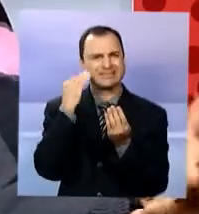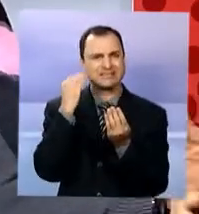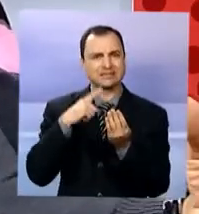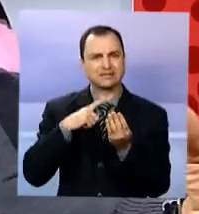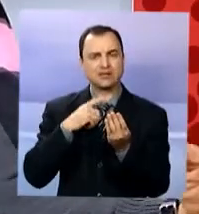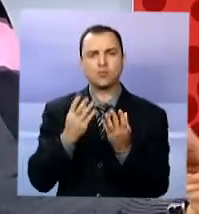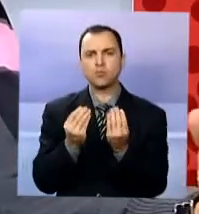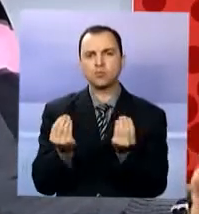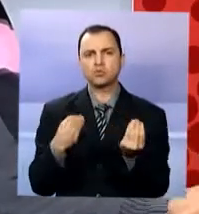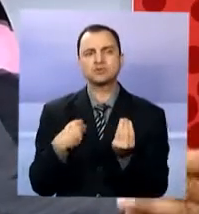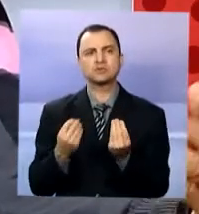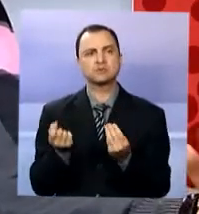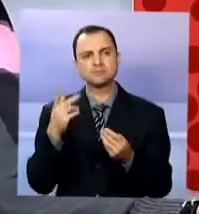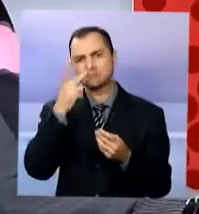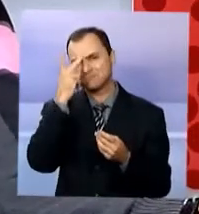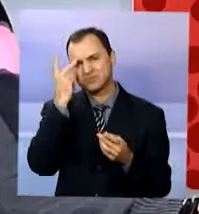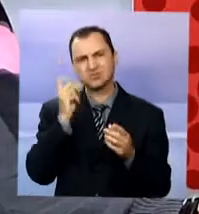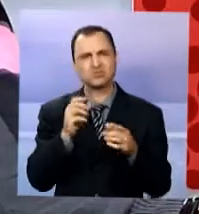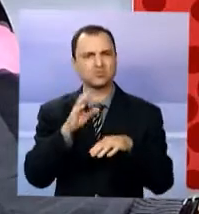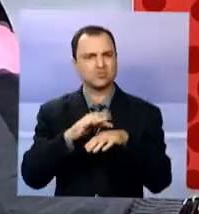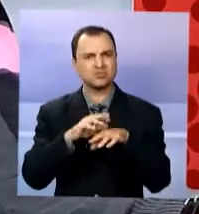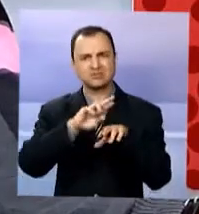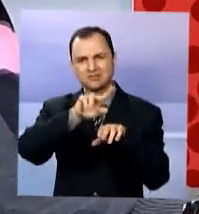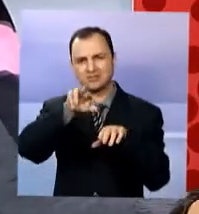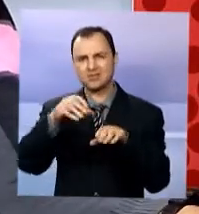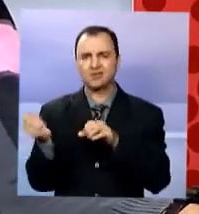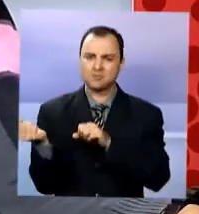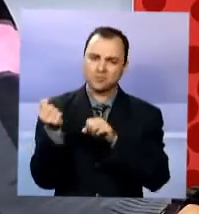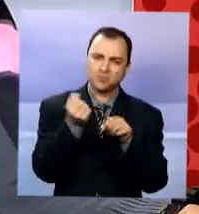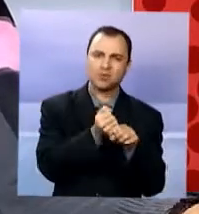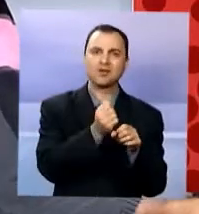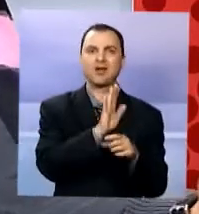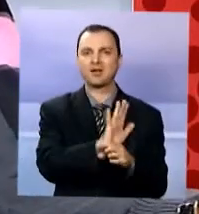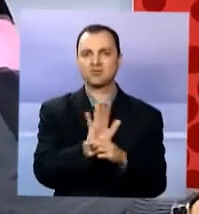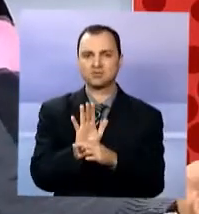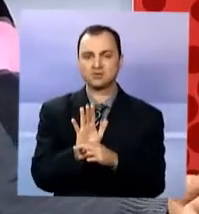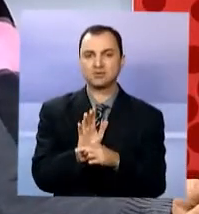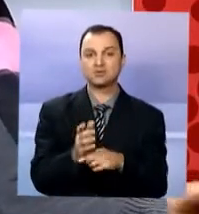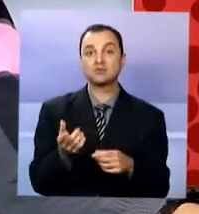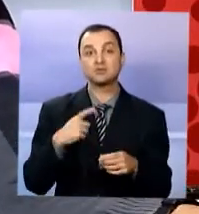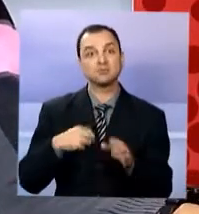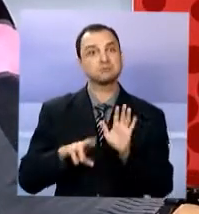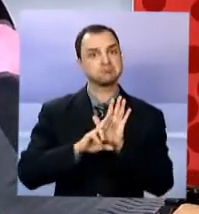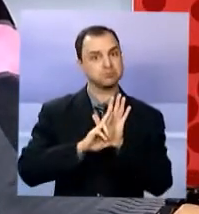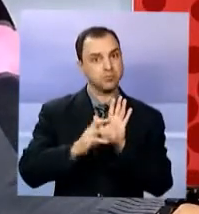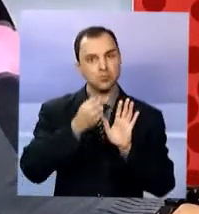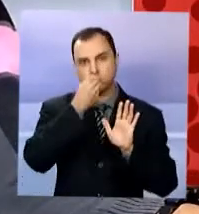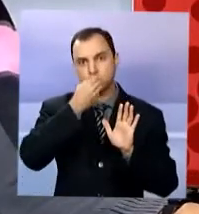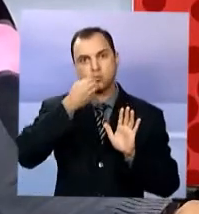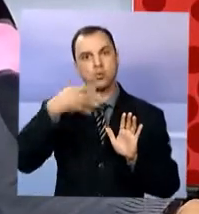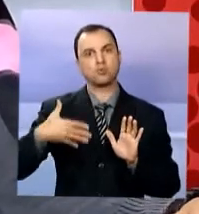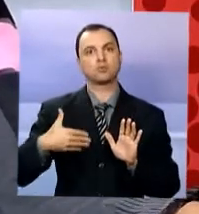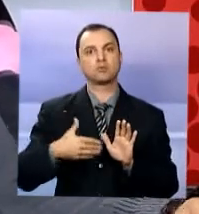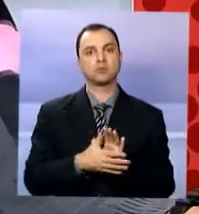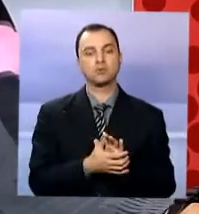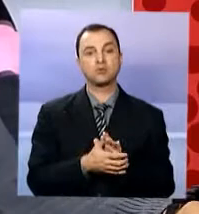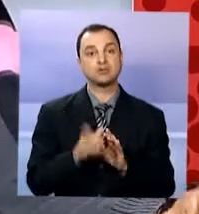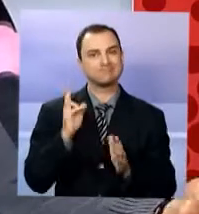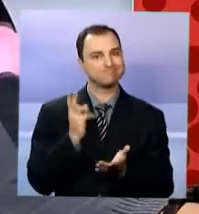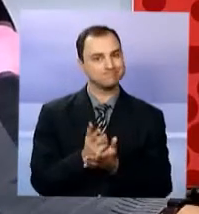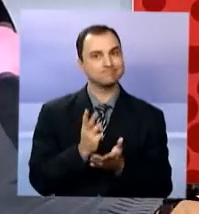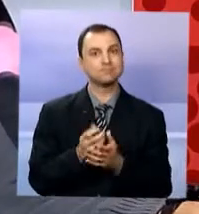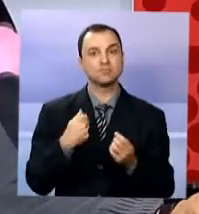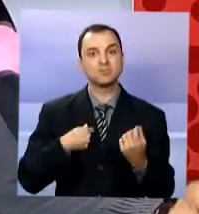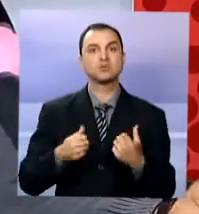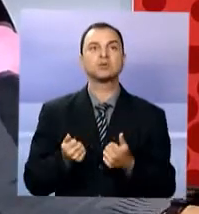gente tem muita uma gama muito grande de patologias que você pode levar a e com resultados bons né mas